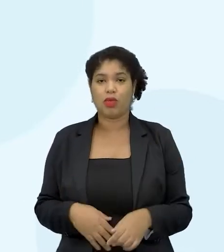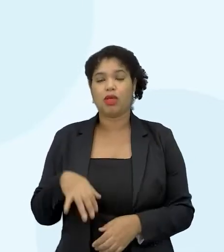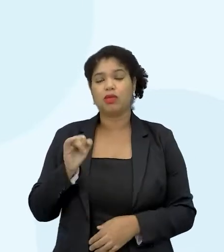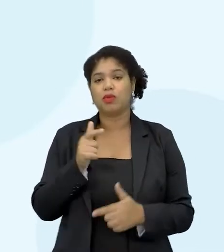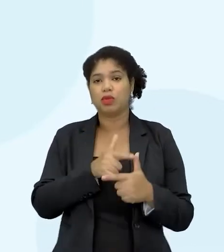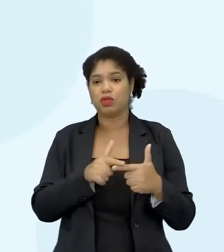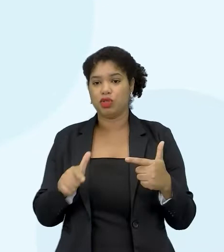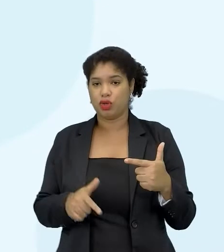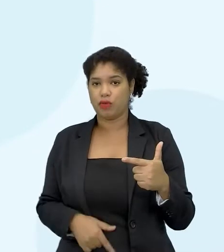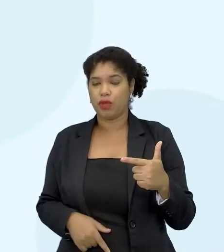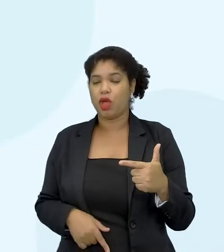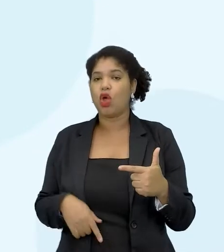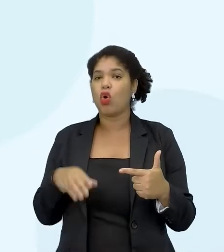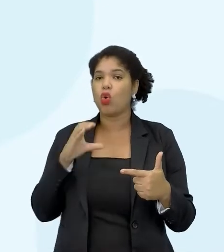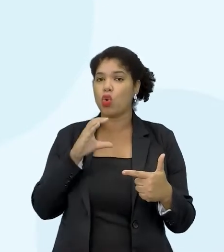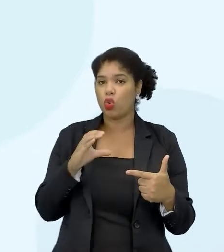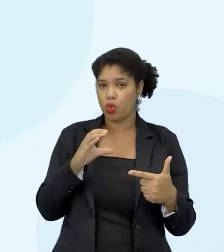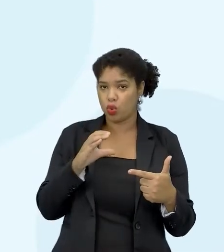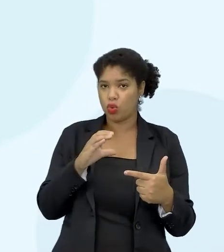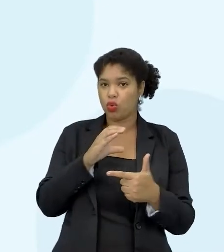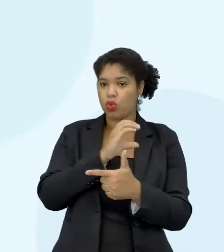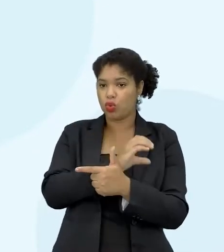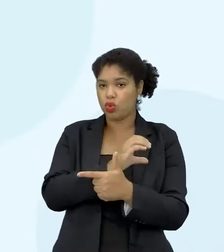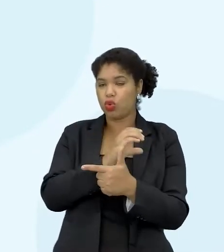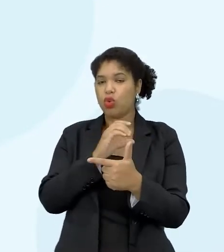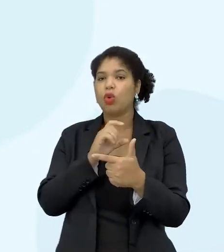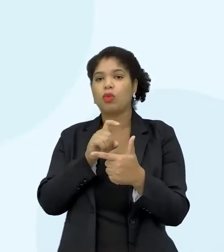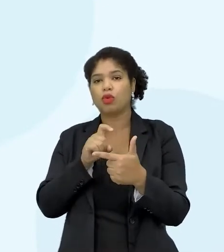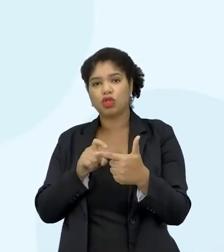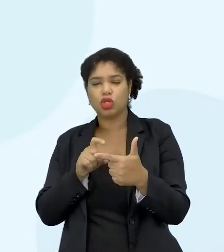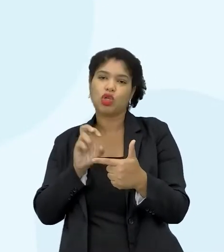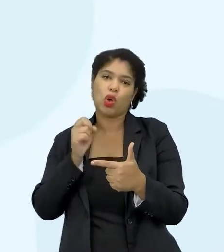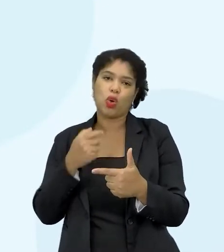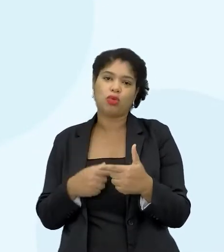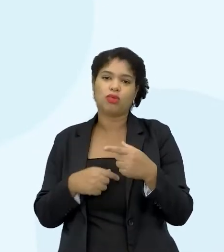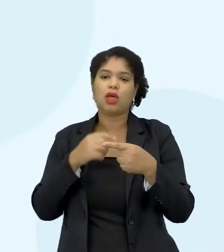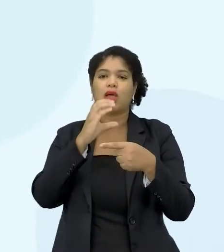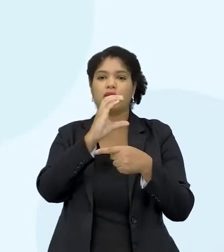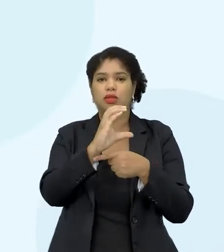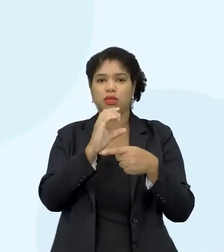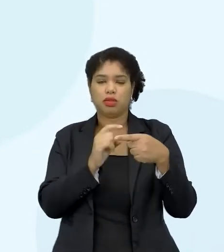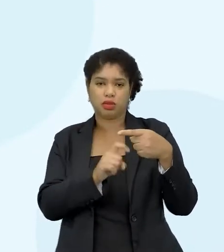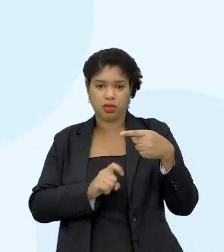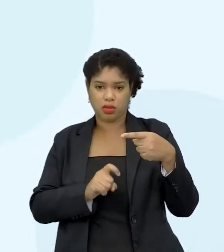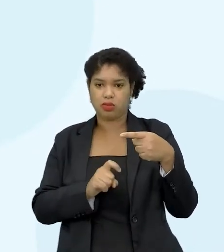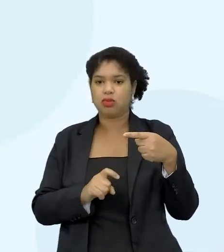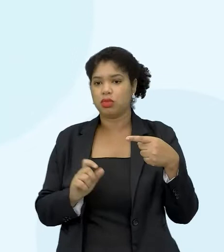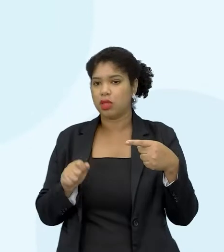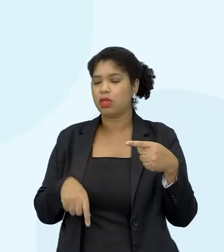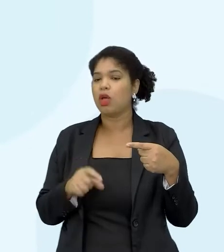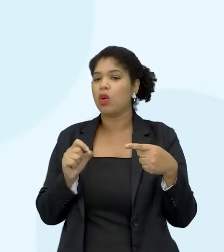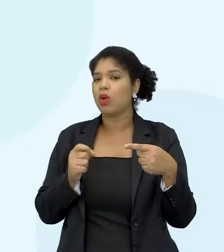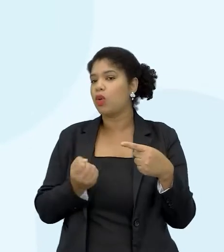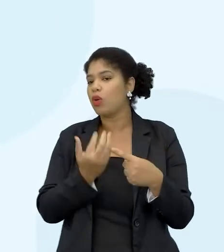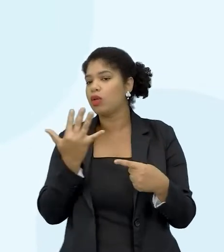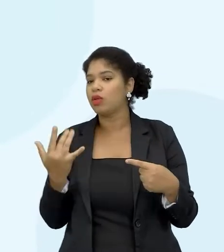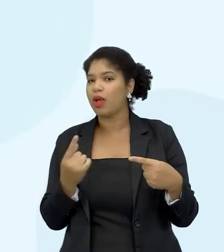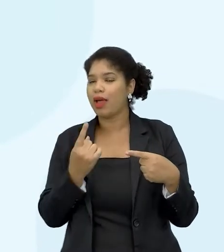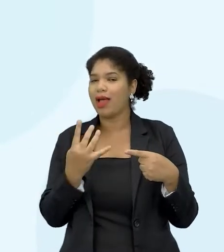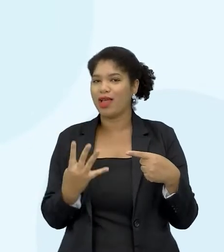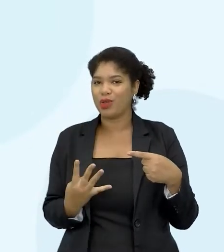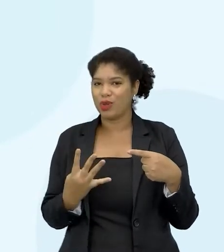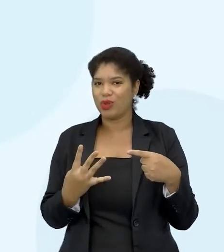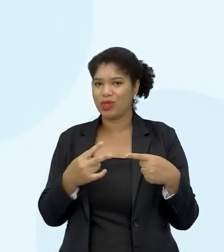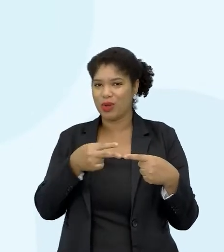o custo pelo número de camisetas, né, você vai encontrar aí R$14. É isso que